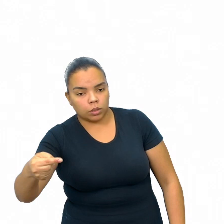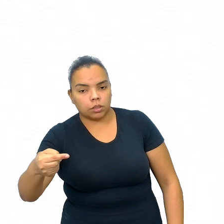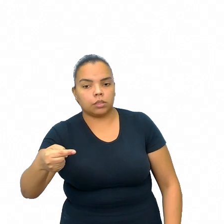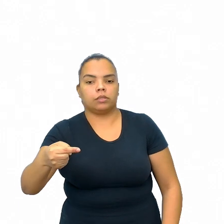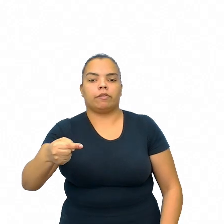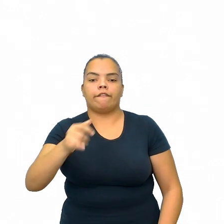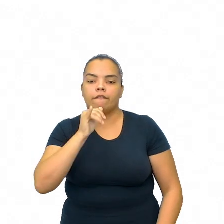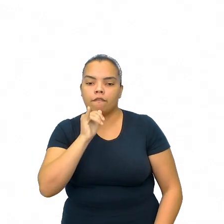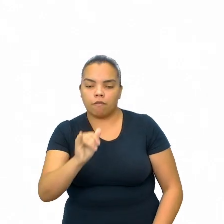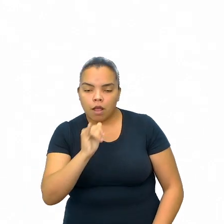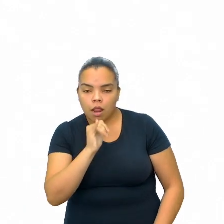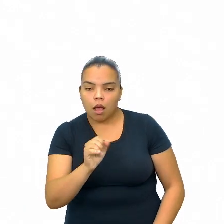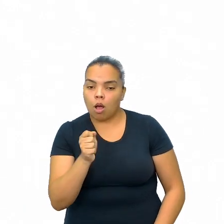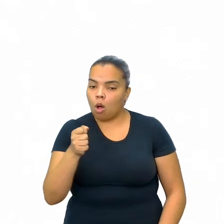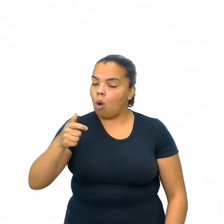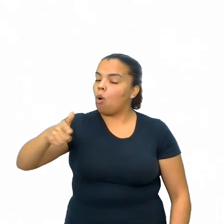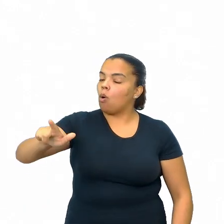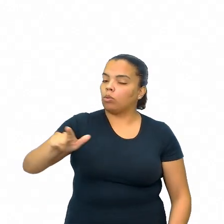lista.